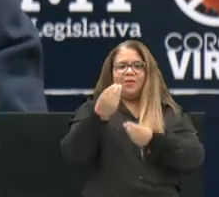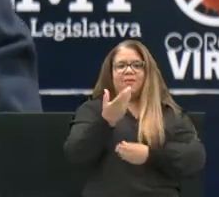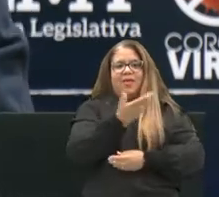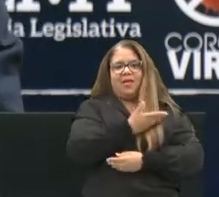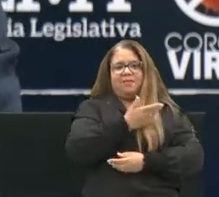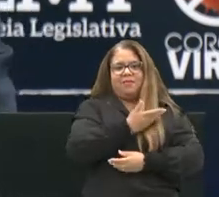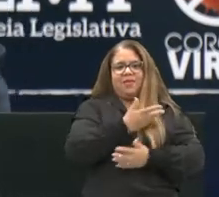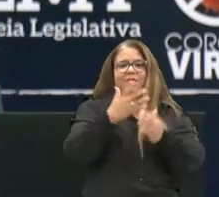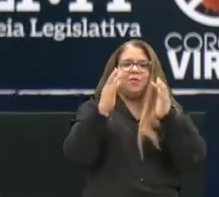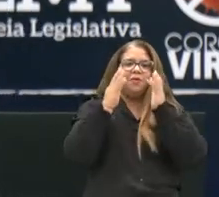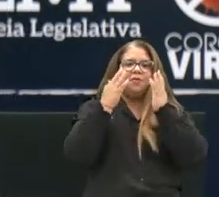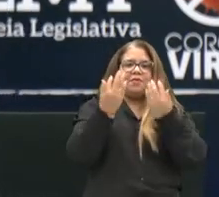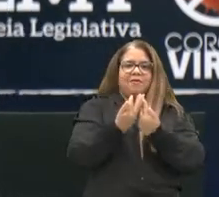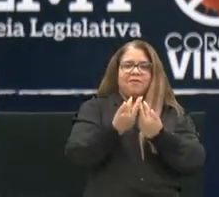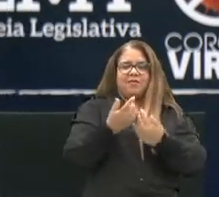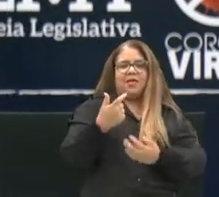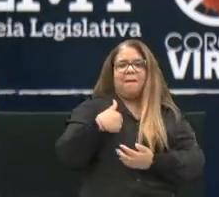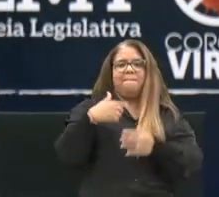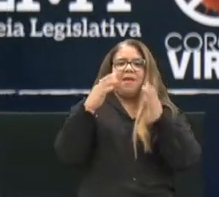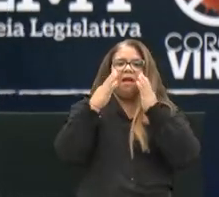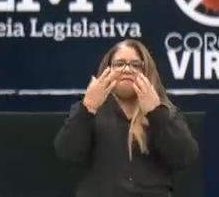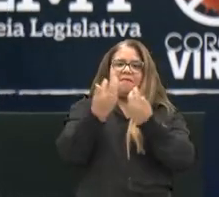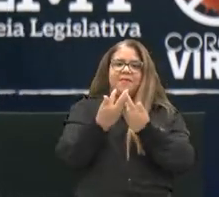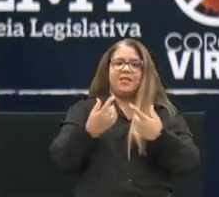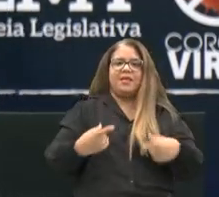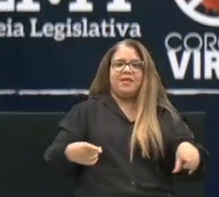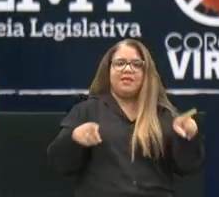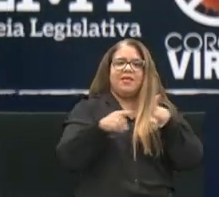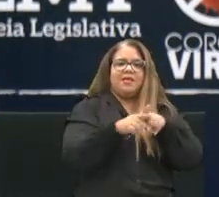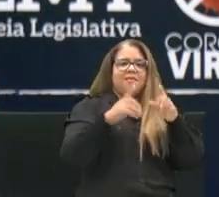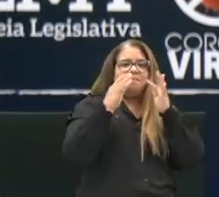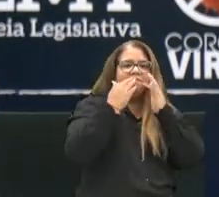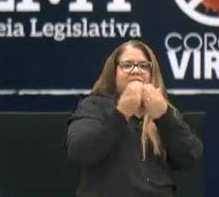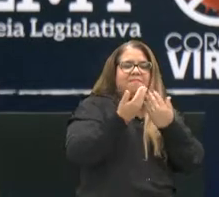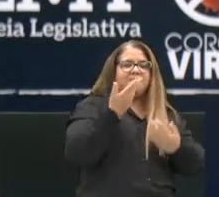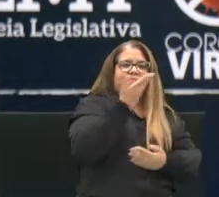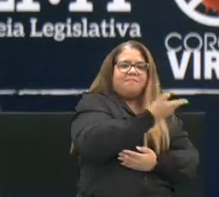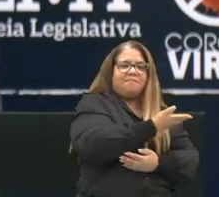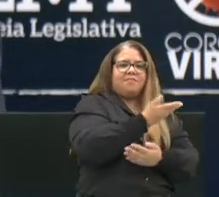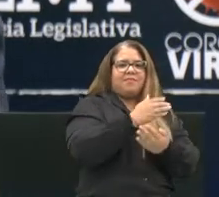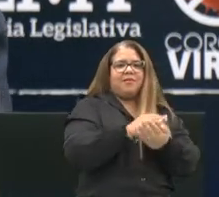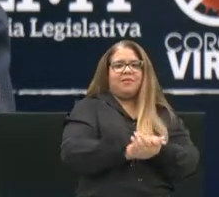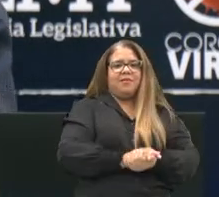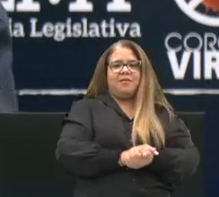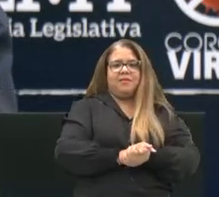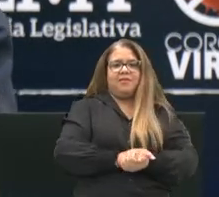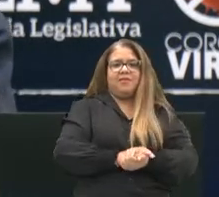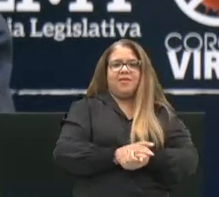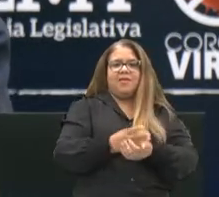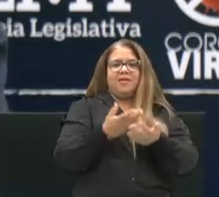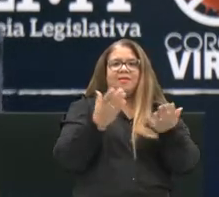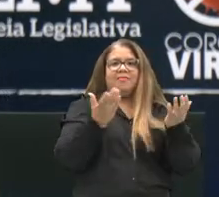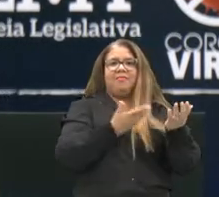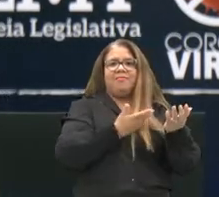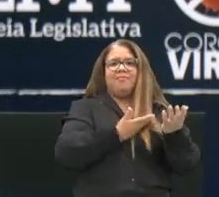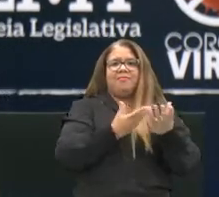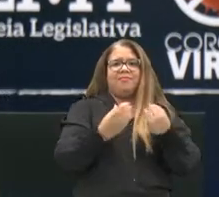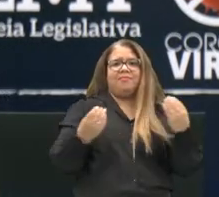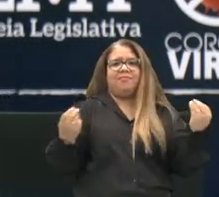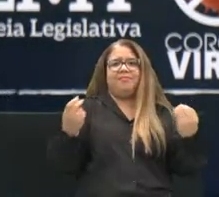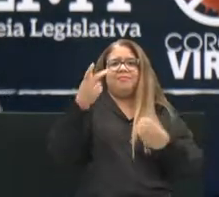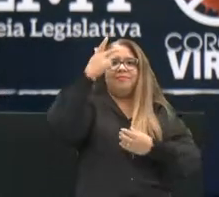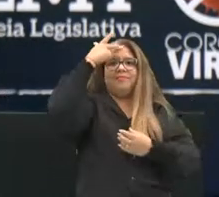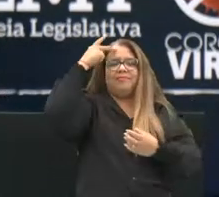família, né? A minha família, amigo da família, e eu, amigo da família, amigo de muitas pessoas que estão aqui, dos